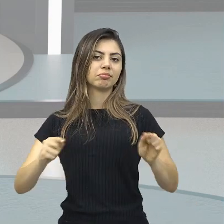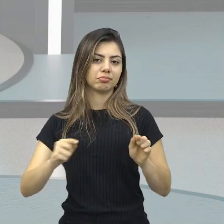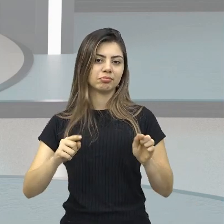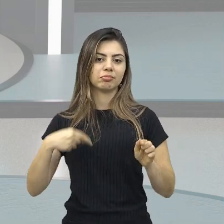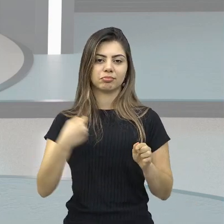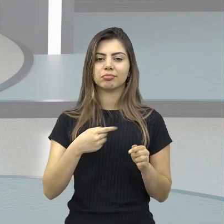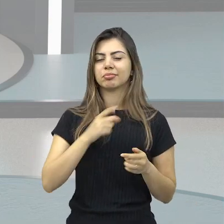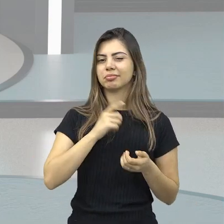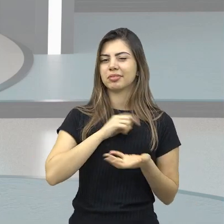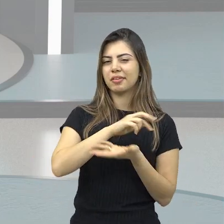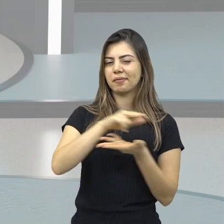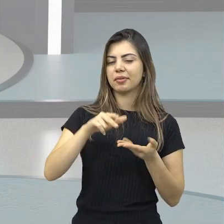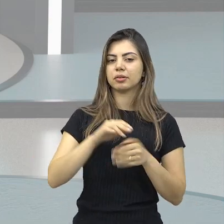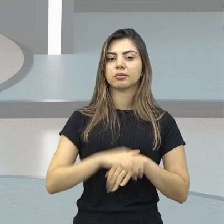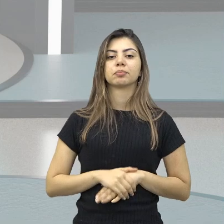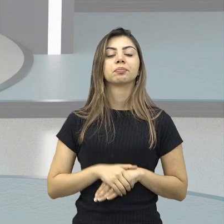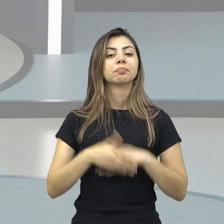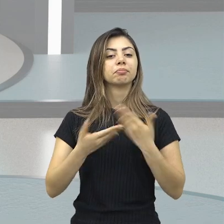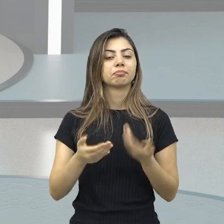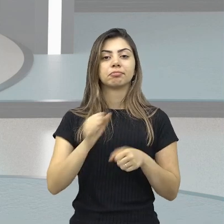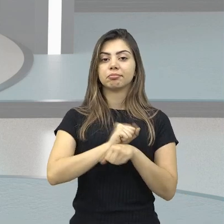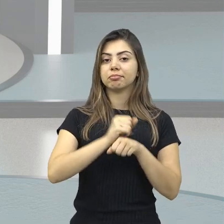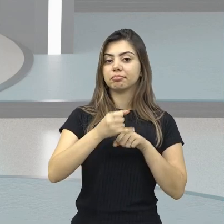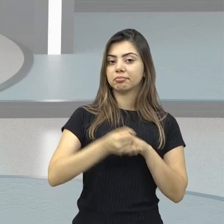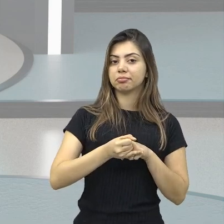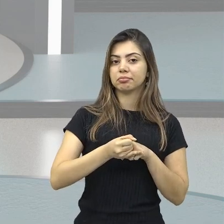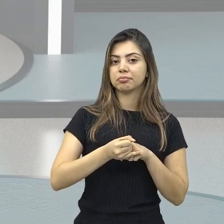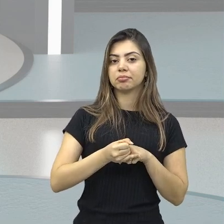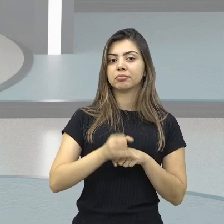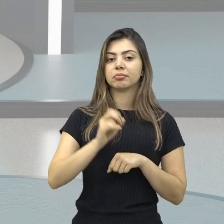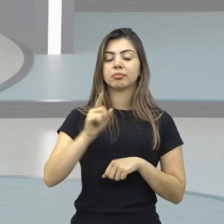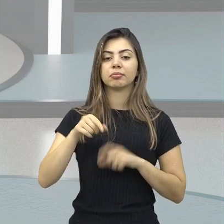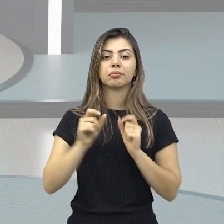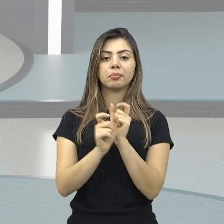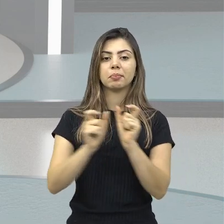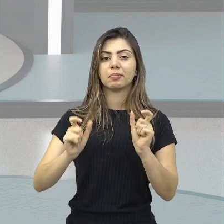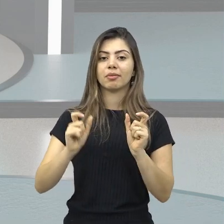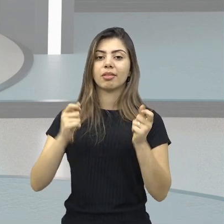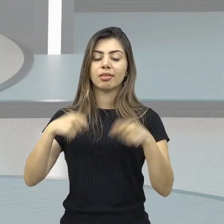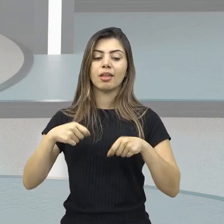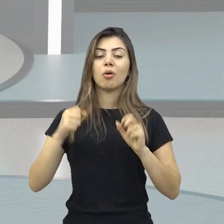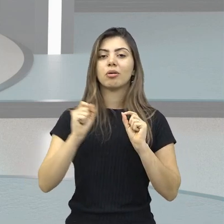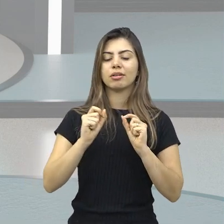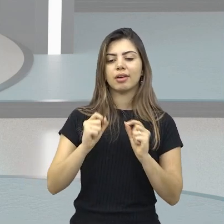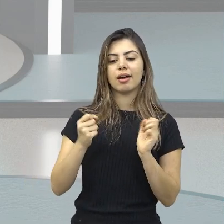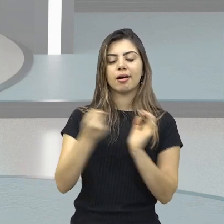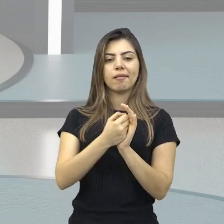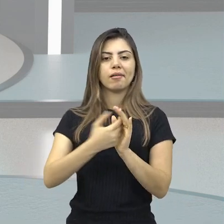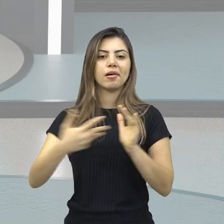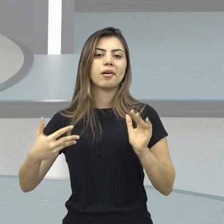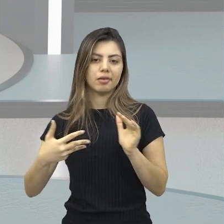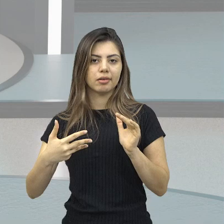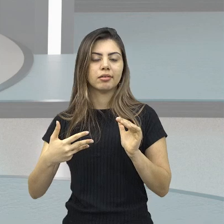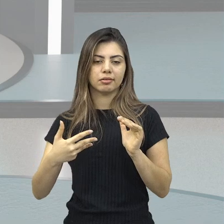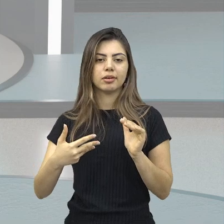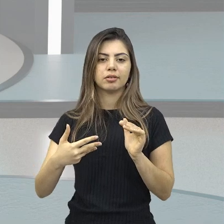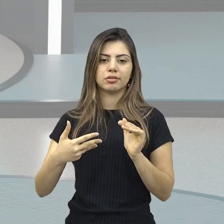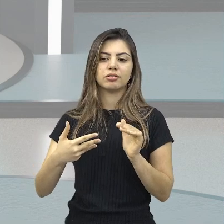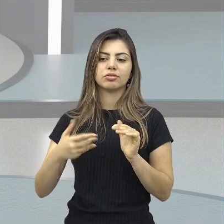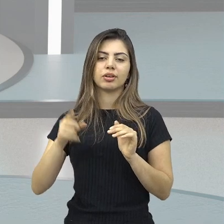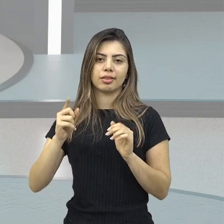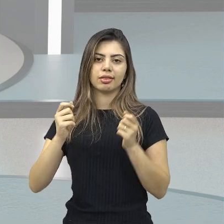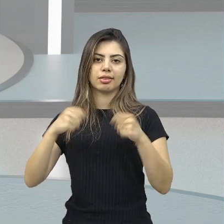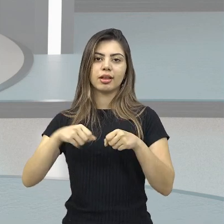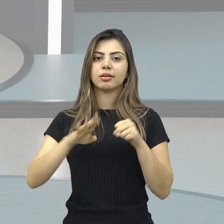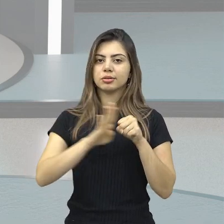verbos e tudo mais. Os adjetivos, então, são palavras que nós usamos para dar características / qualidades a um substantivo.